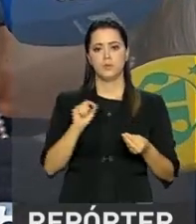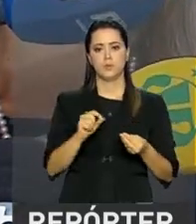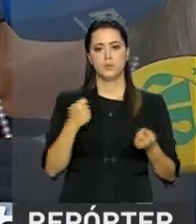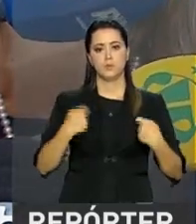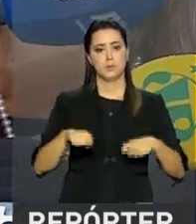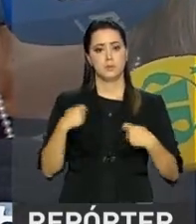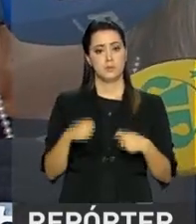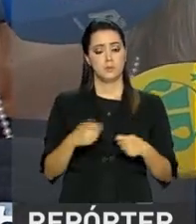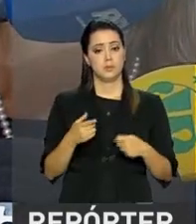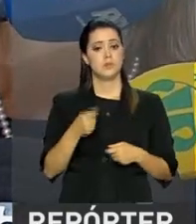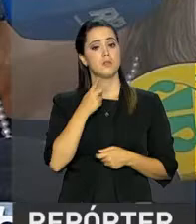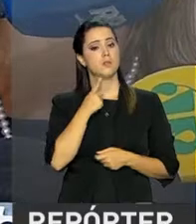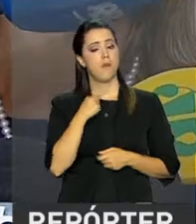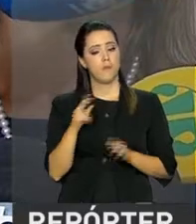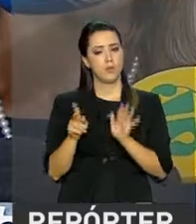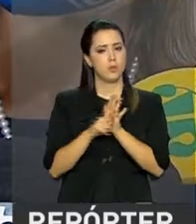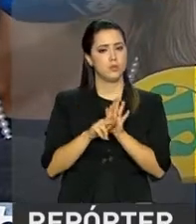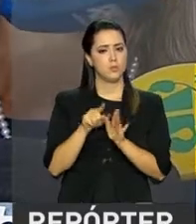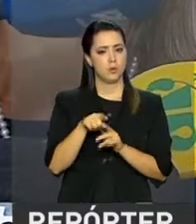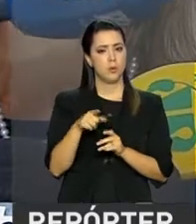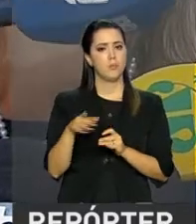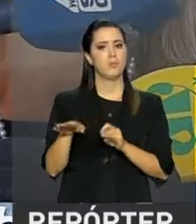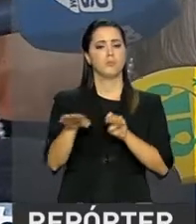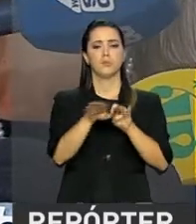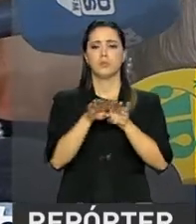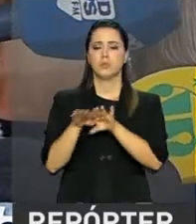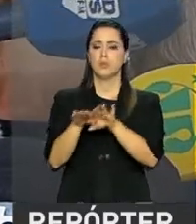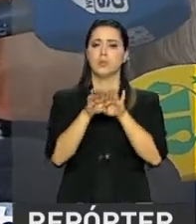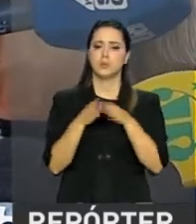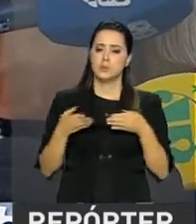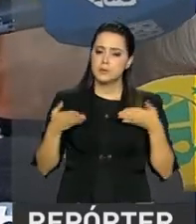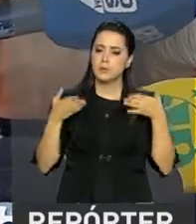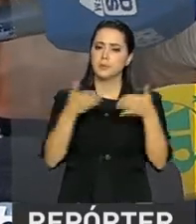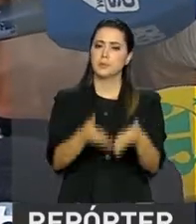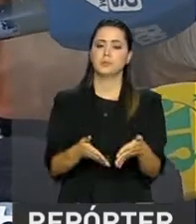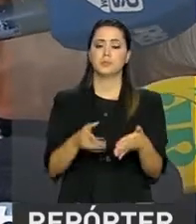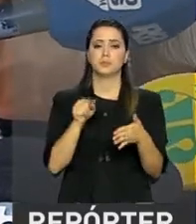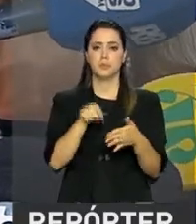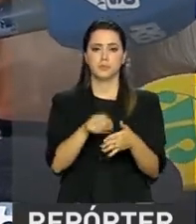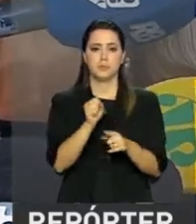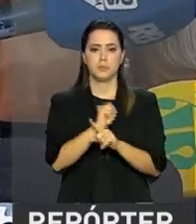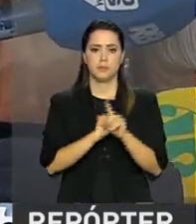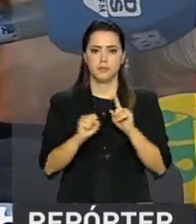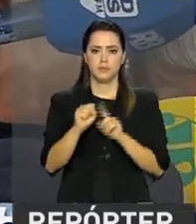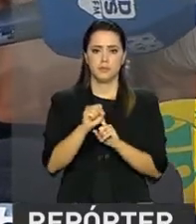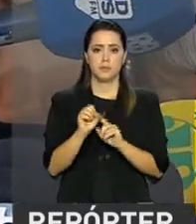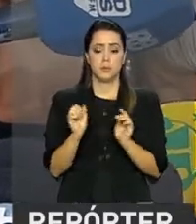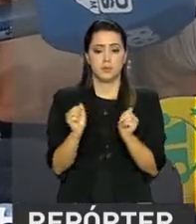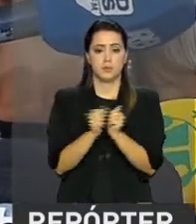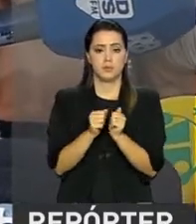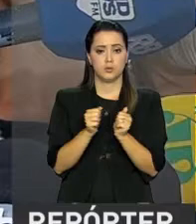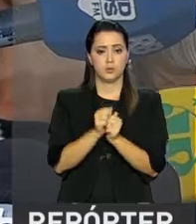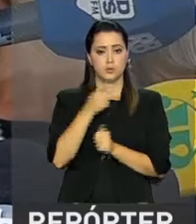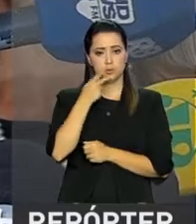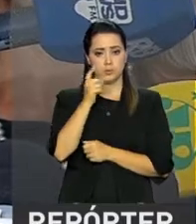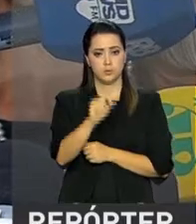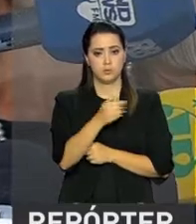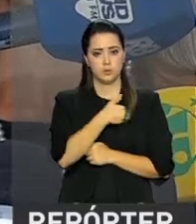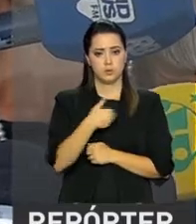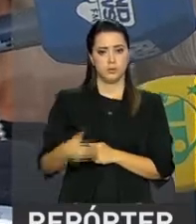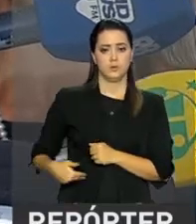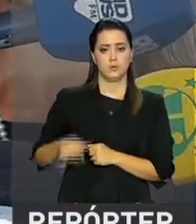que é a sua vontade, a chamada democracia participativa, né? Em que a sociedade diretamente diz ao